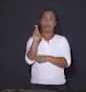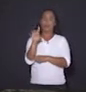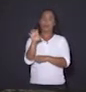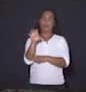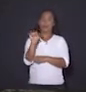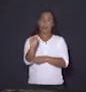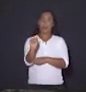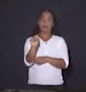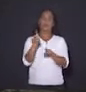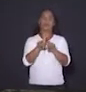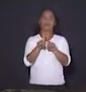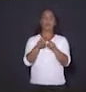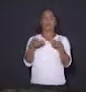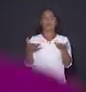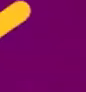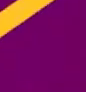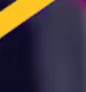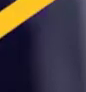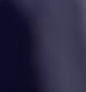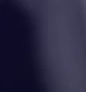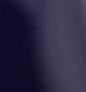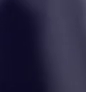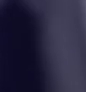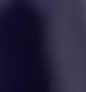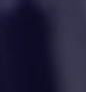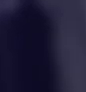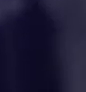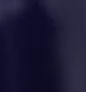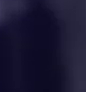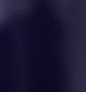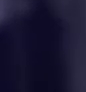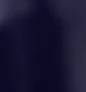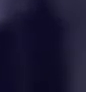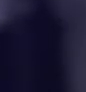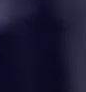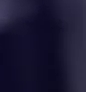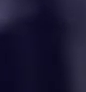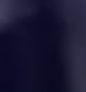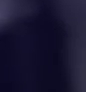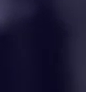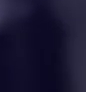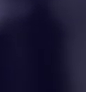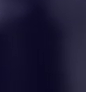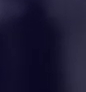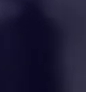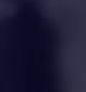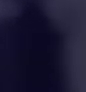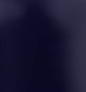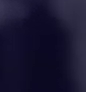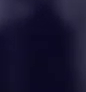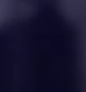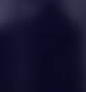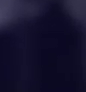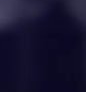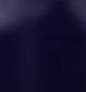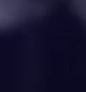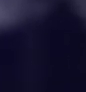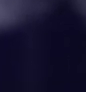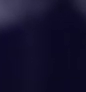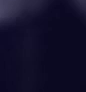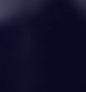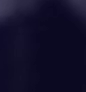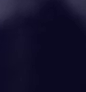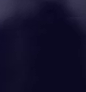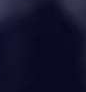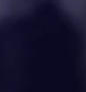e vai falar sobre o tema os rumos da rede desafios para uma internet conectada em direitos vamos